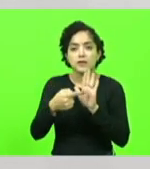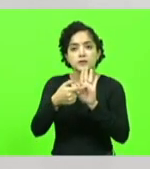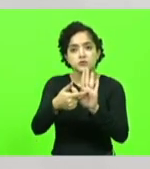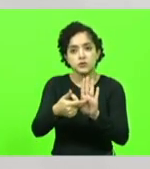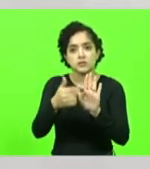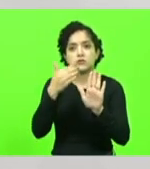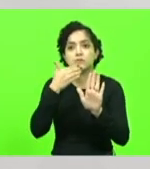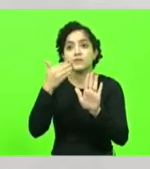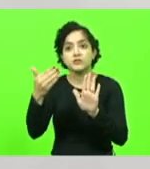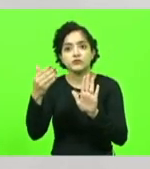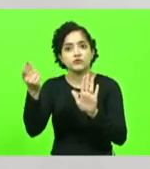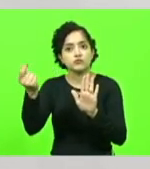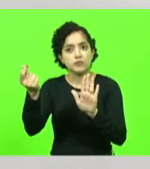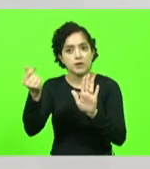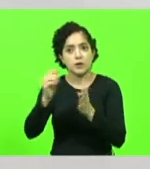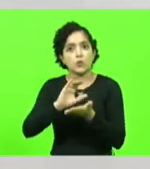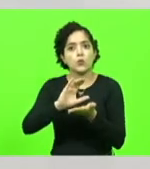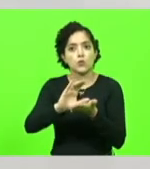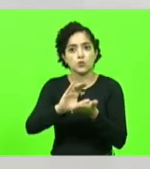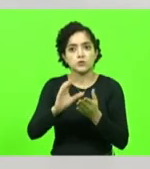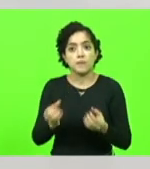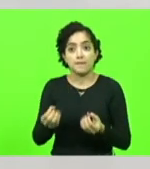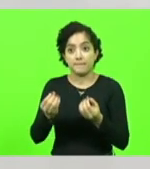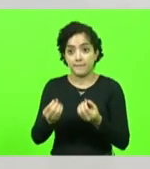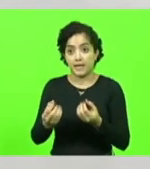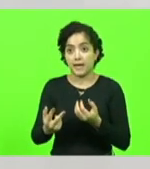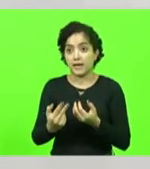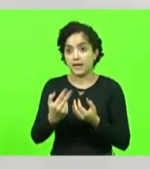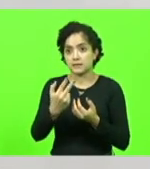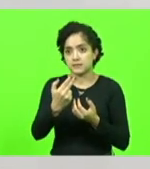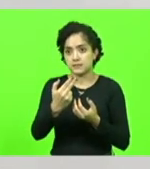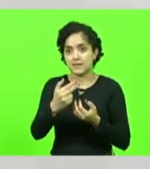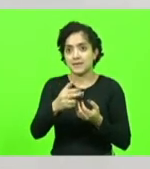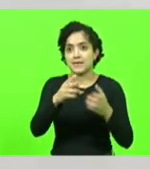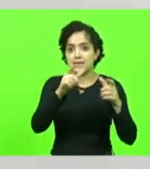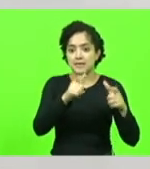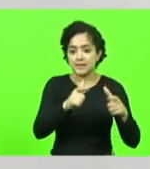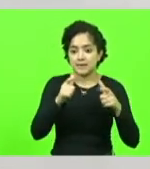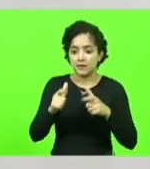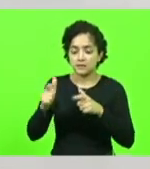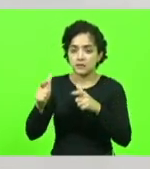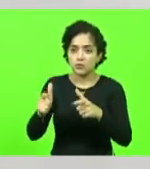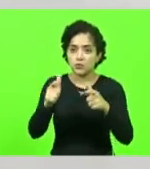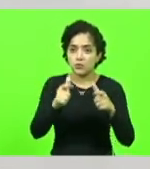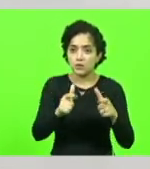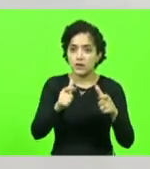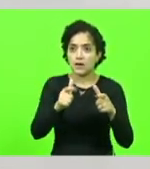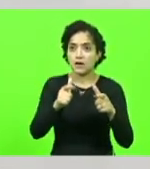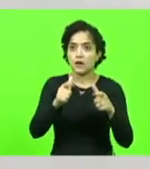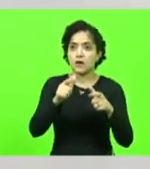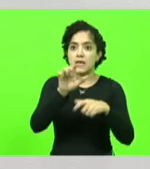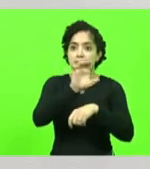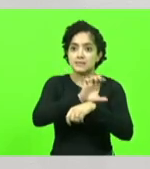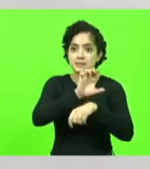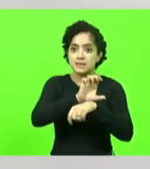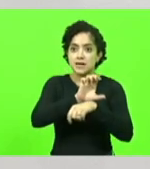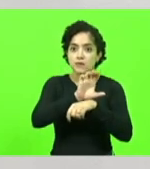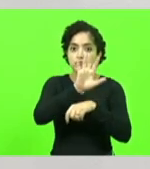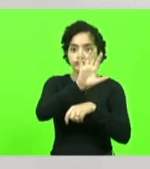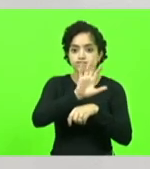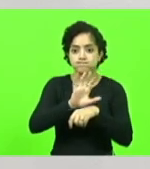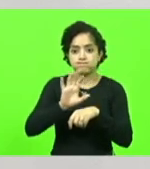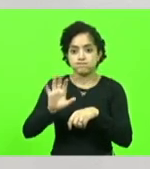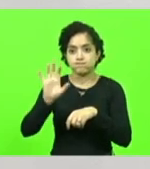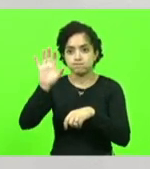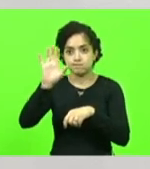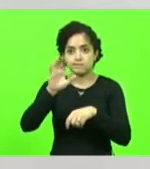solicitando recursos para castrações nas regiões. O estado ele pode ser dividido por regiões, por exemplo, a